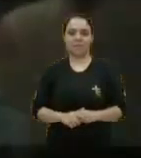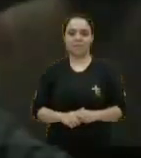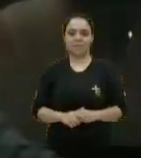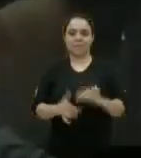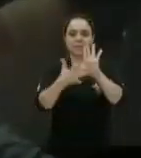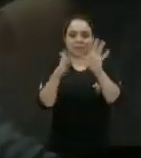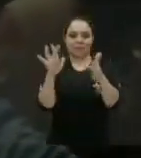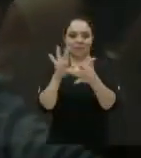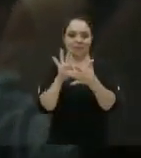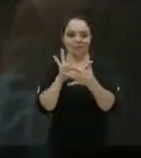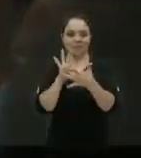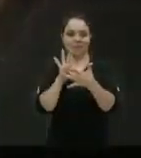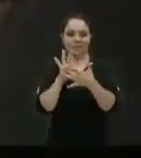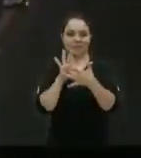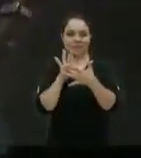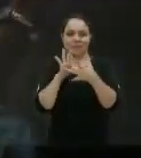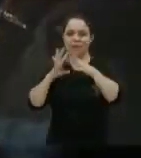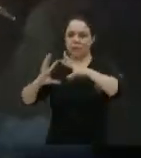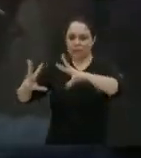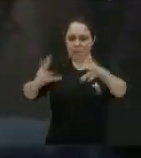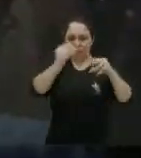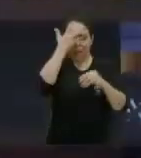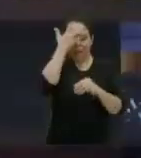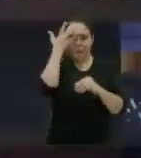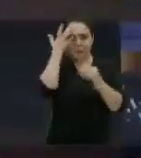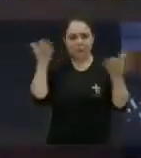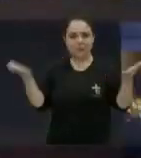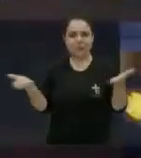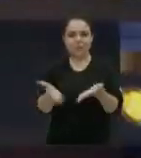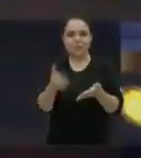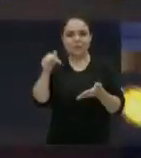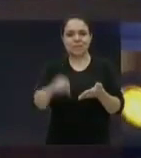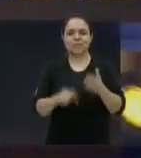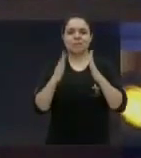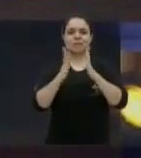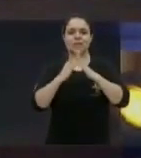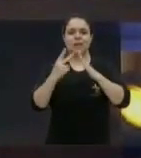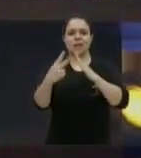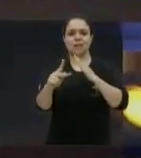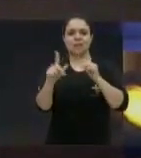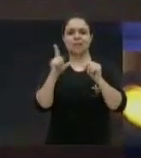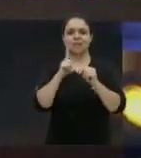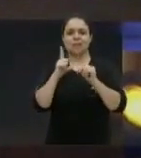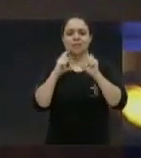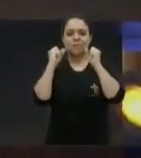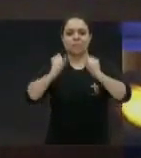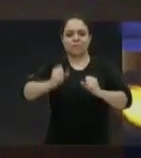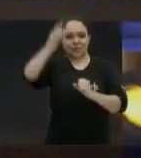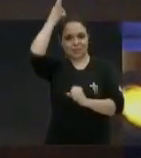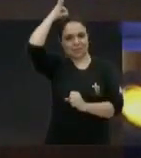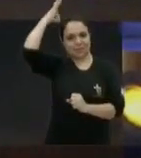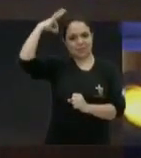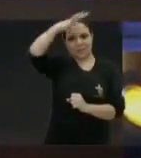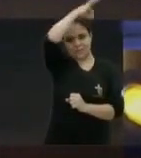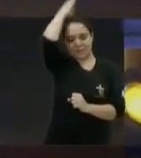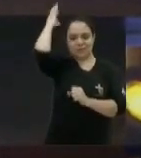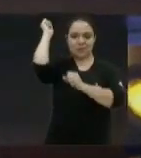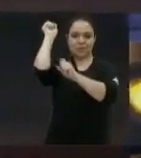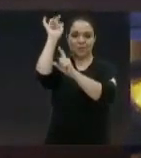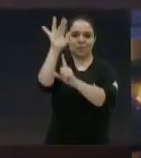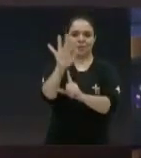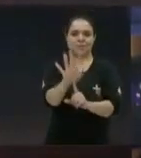Jesus, que todas essas pessoas que estejam aqui, que estejam em casa, sejam batizadas pelo Espírito Santo. Deus vai dar